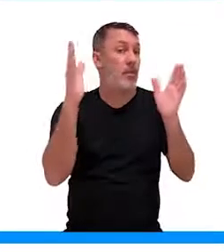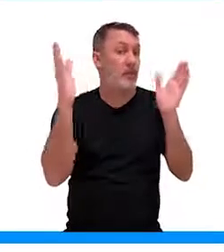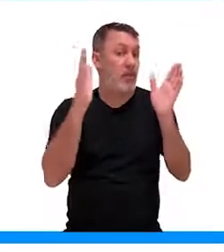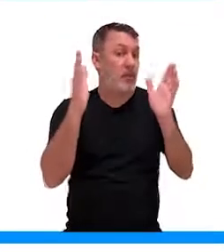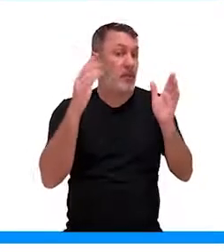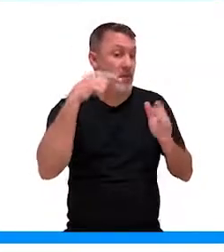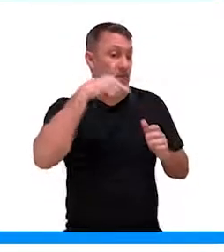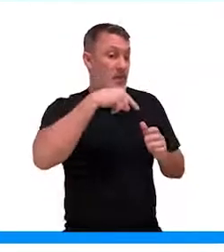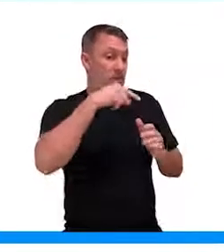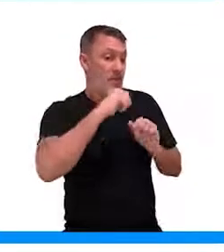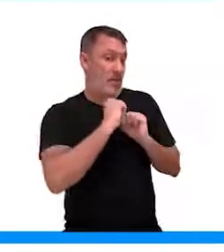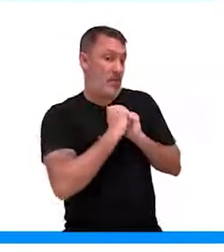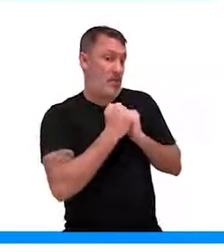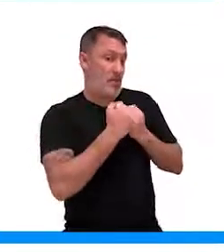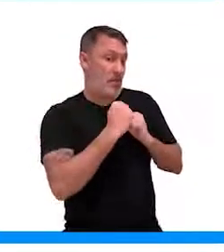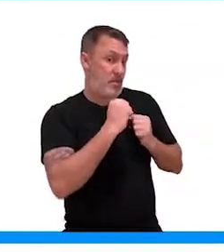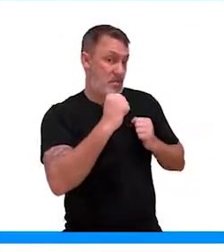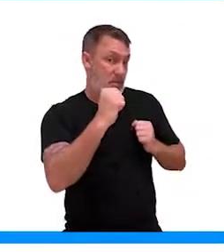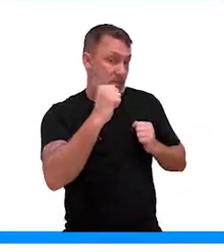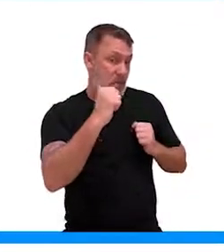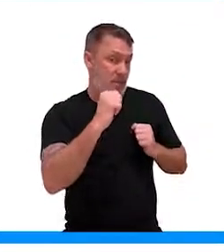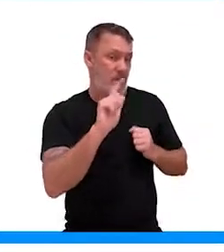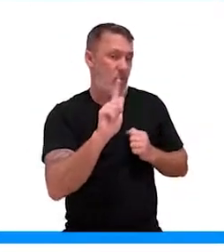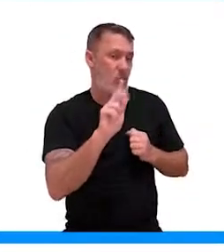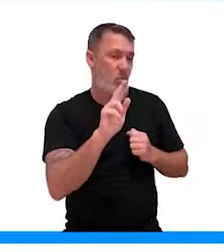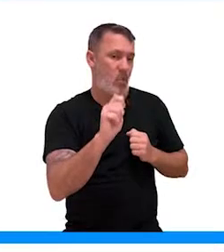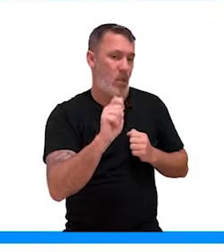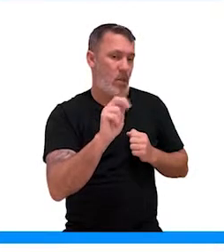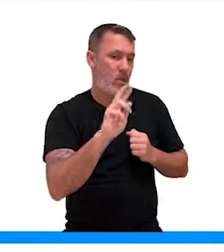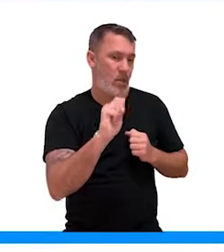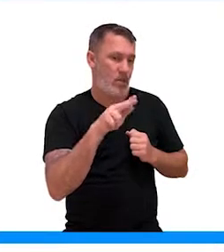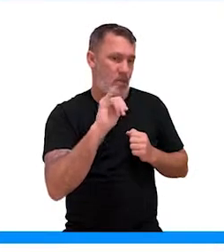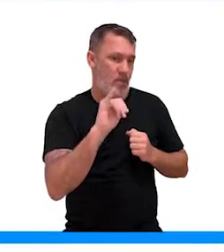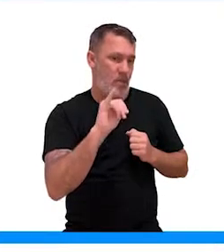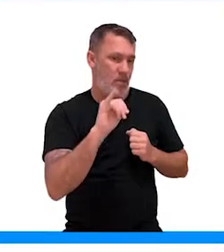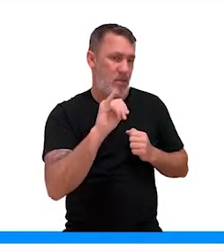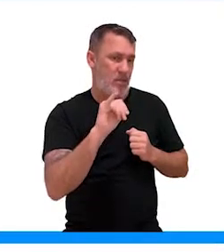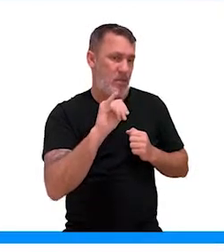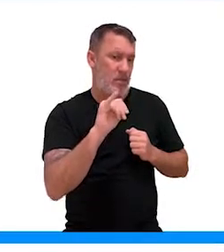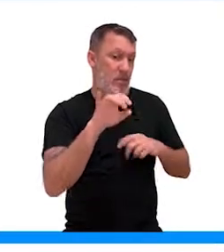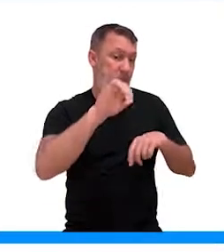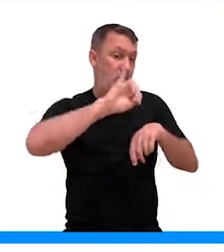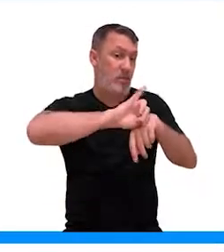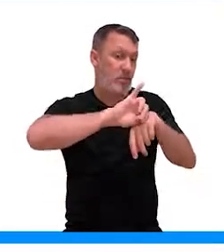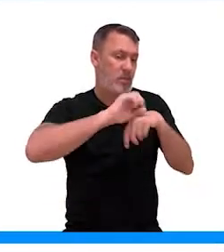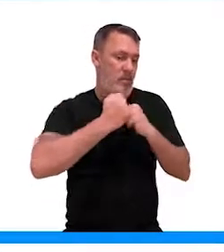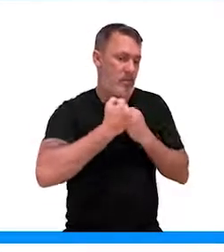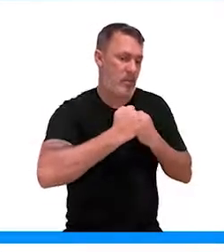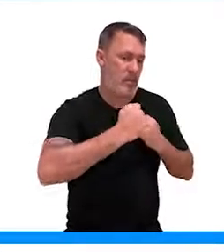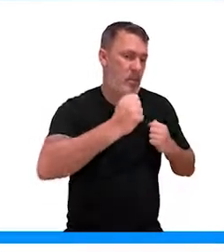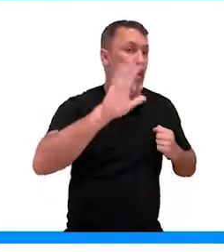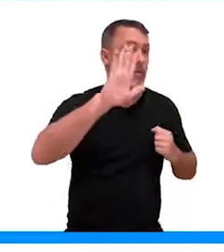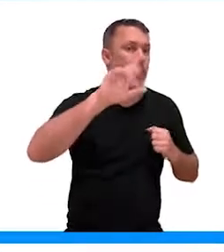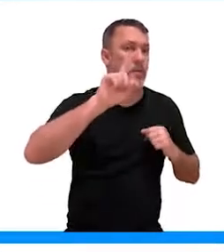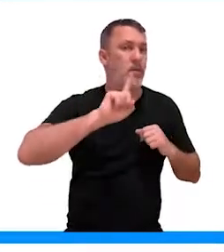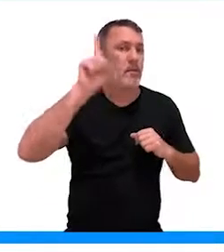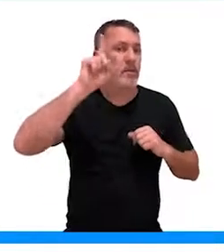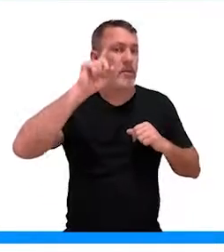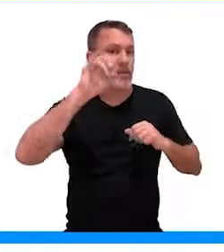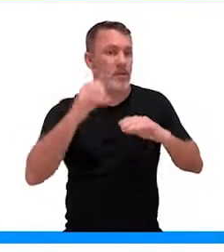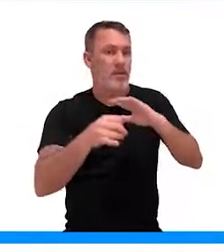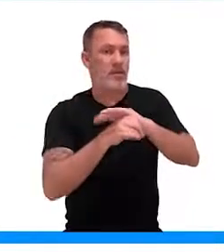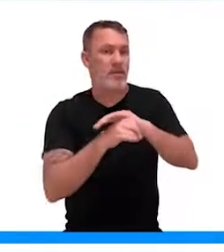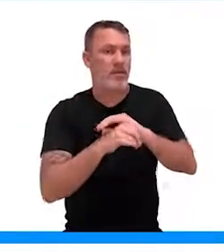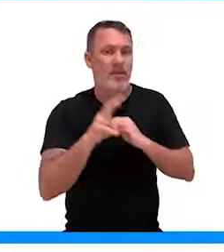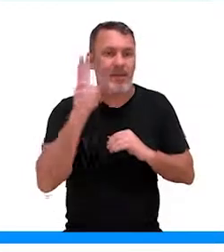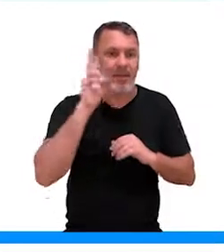extensão superficial do aquífero de Guarani ela é maior. Porém, estudos recentes comprovam que...